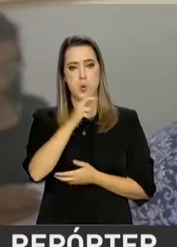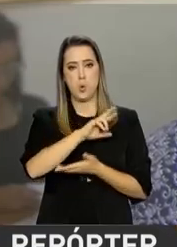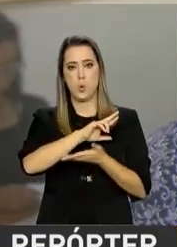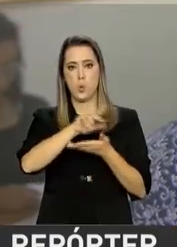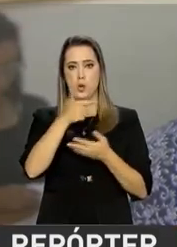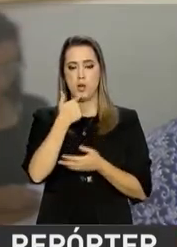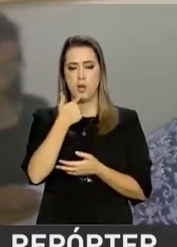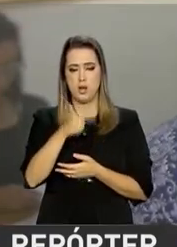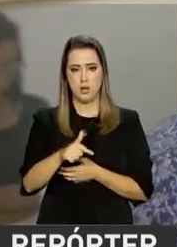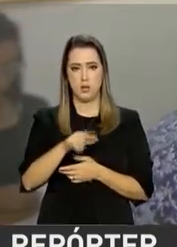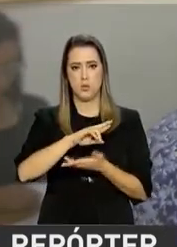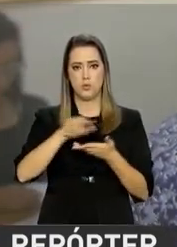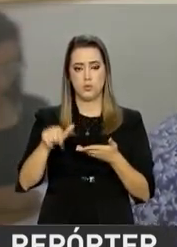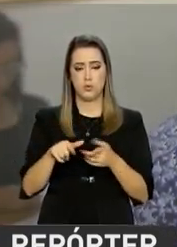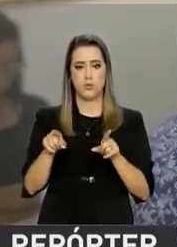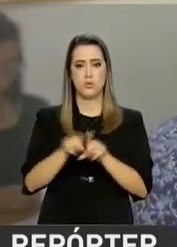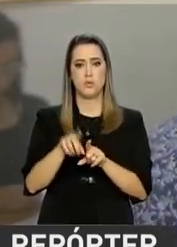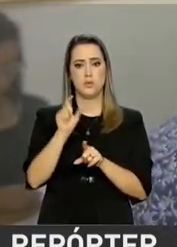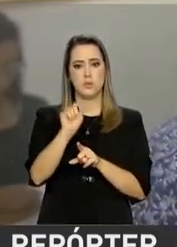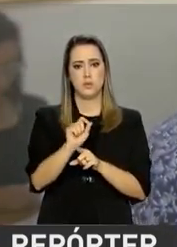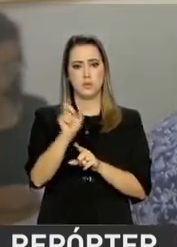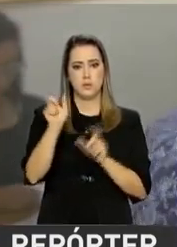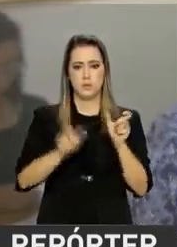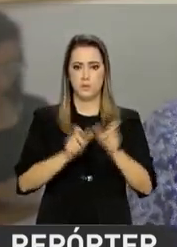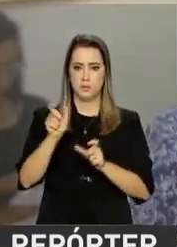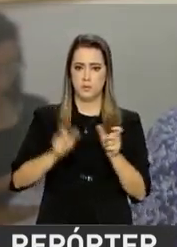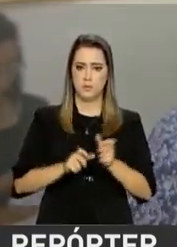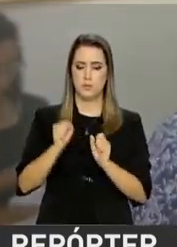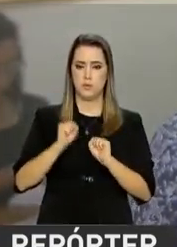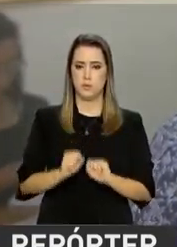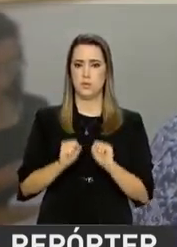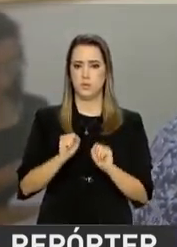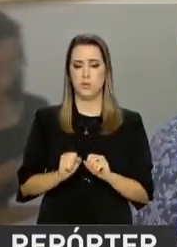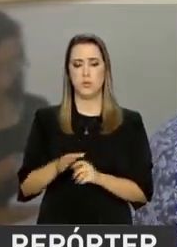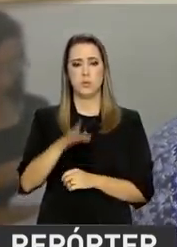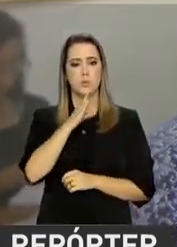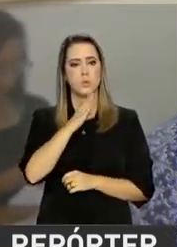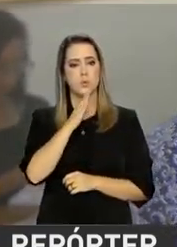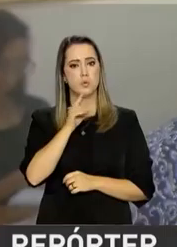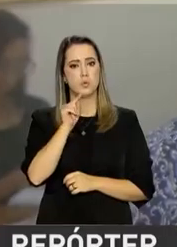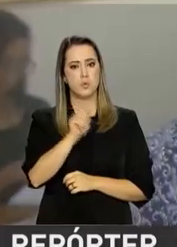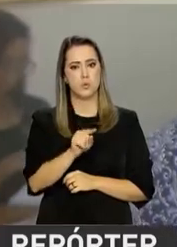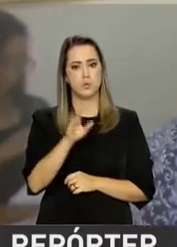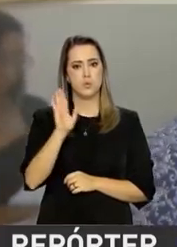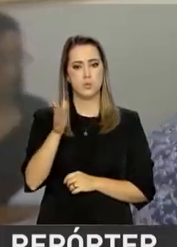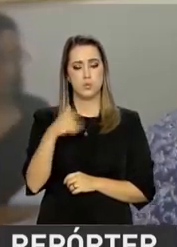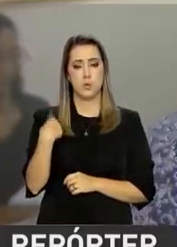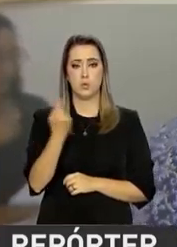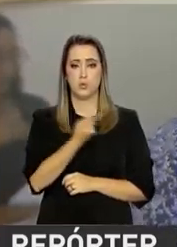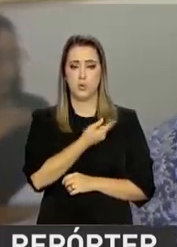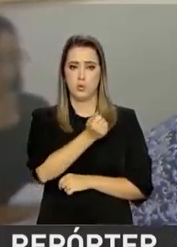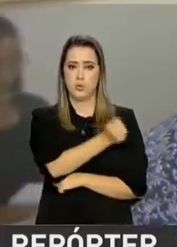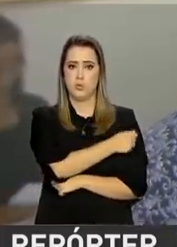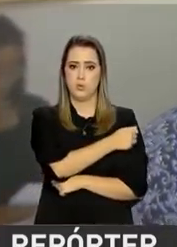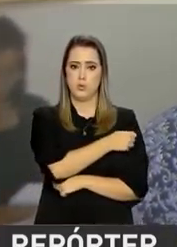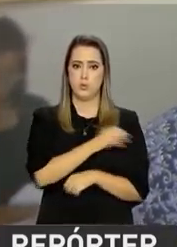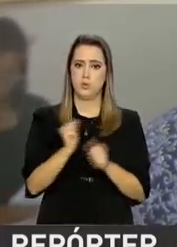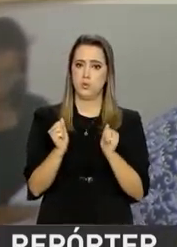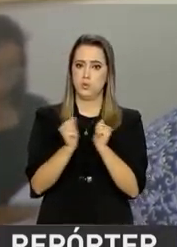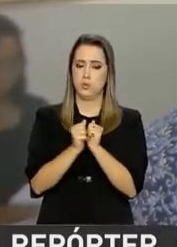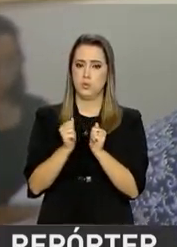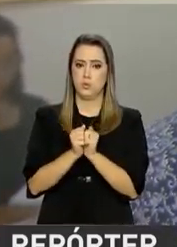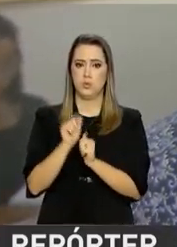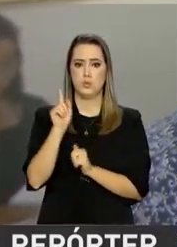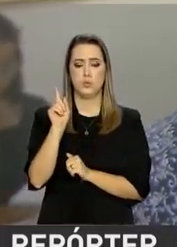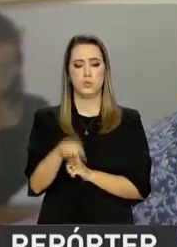espanhol, alemão e japonês. Eles já possuem o conhecimento prévio porque eles já são nossos alunos. A gente refina